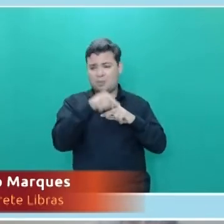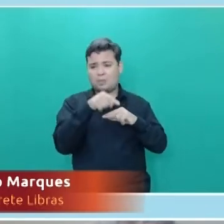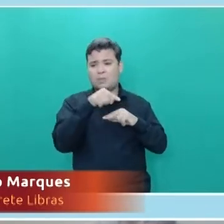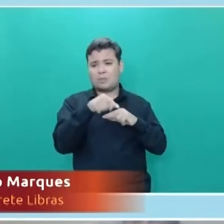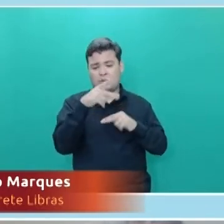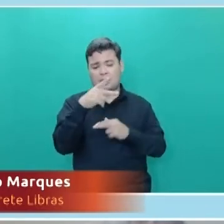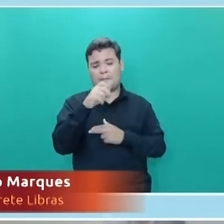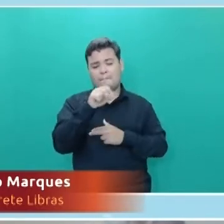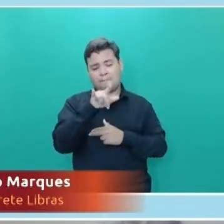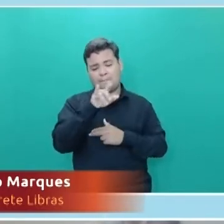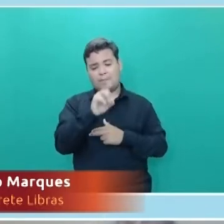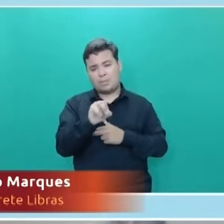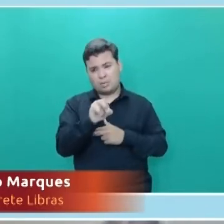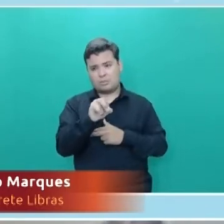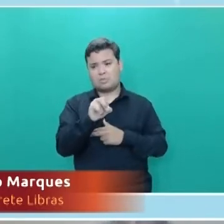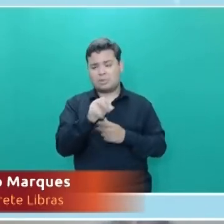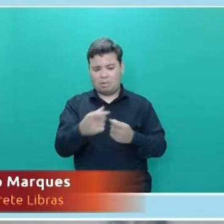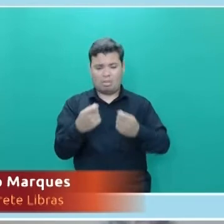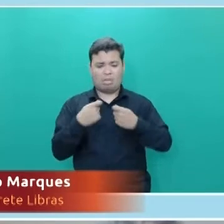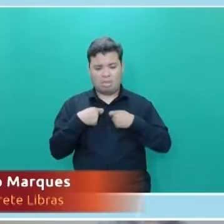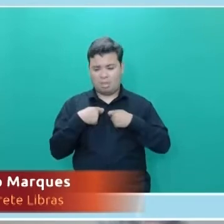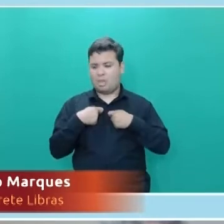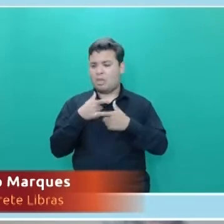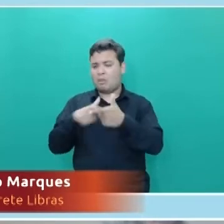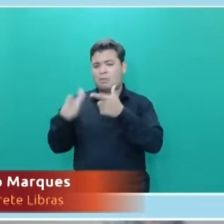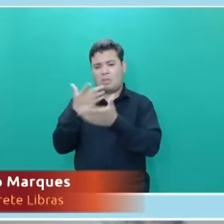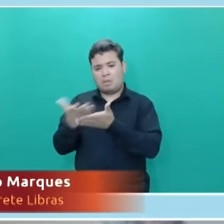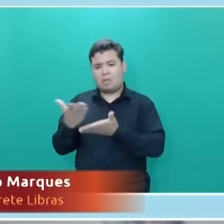doença causa, né, na sua saúde.